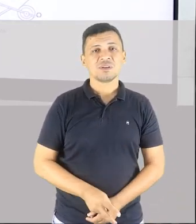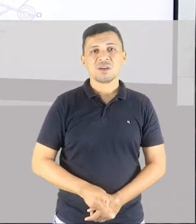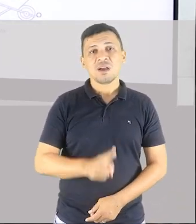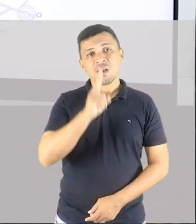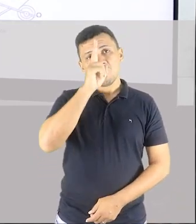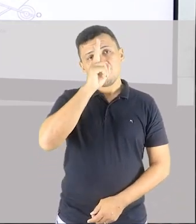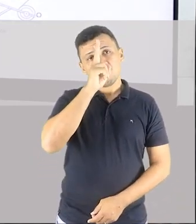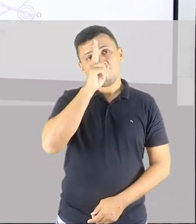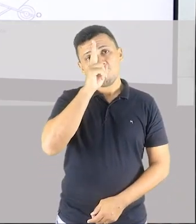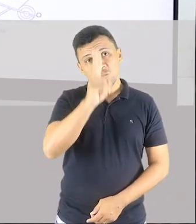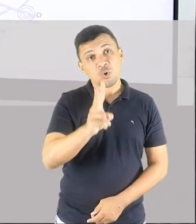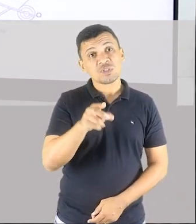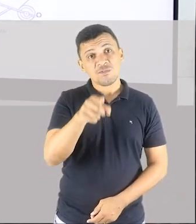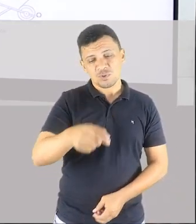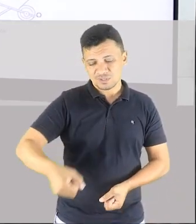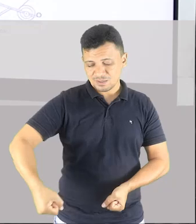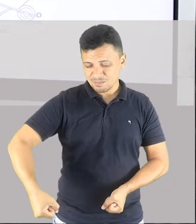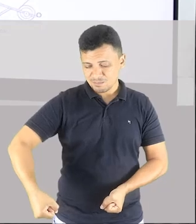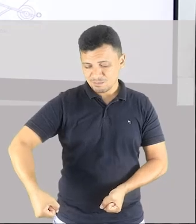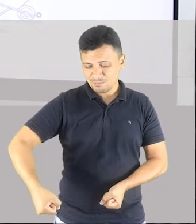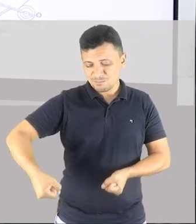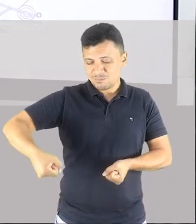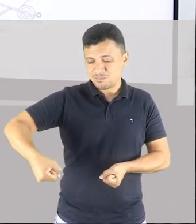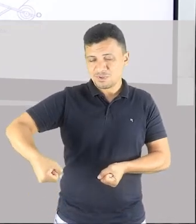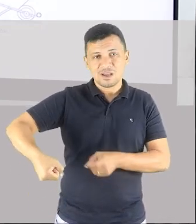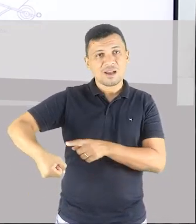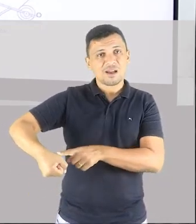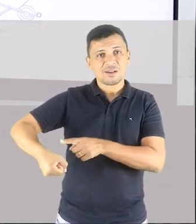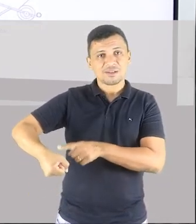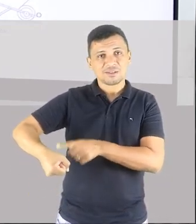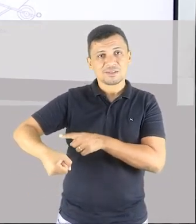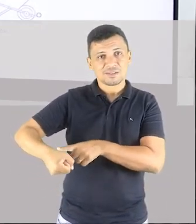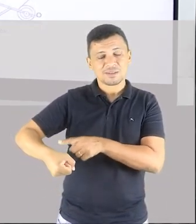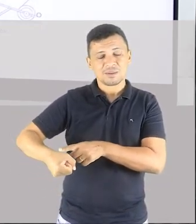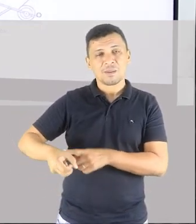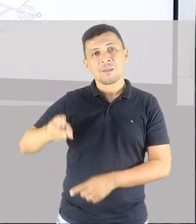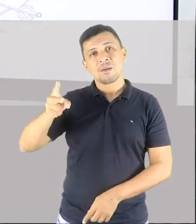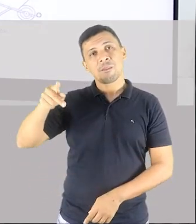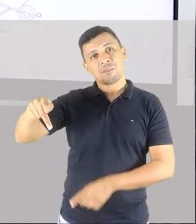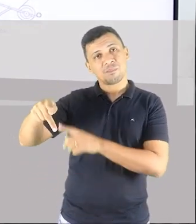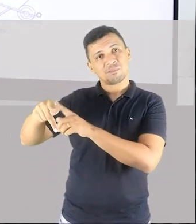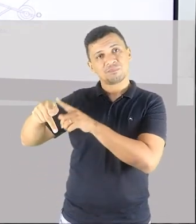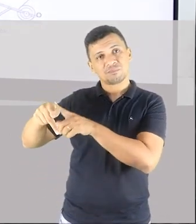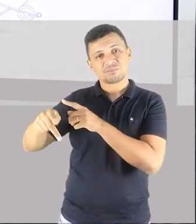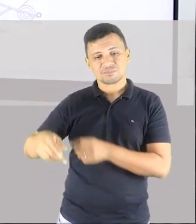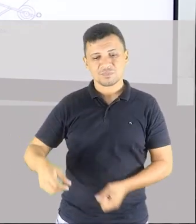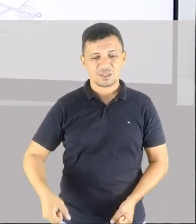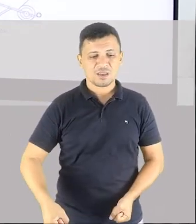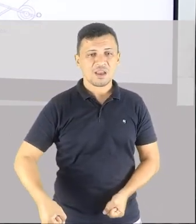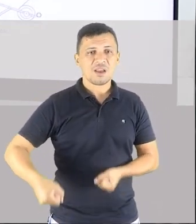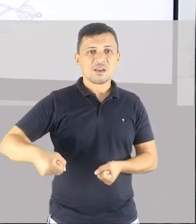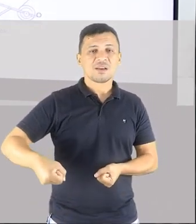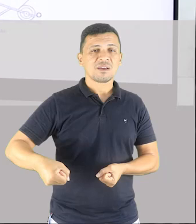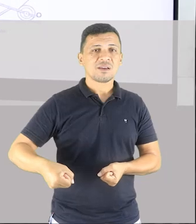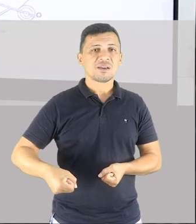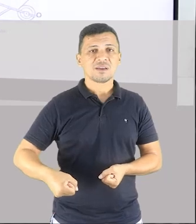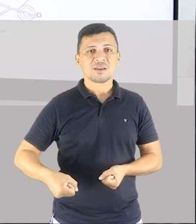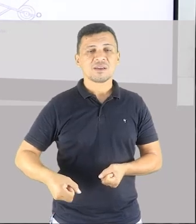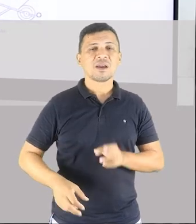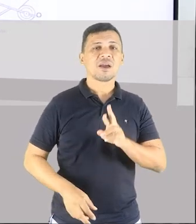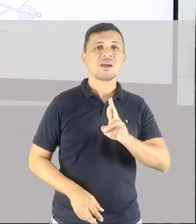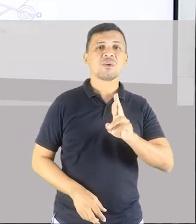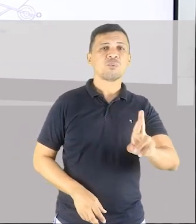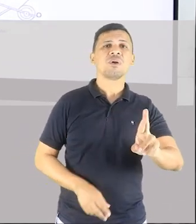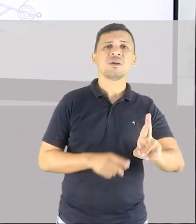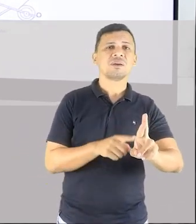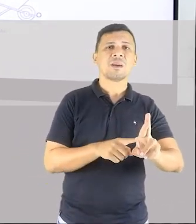que você vai fazer para realizar a atividade? Força potente. E a força resistente é o peso